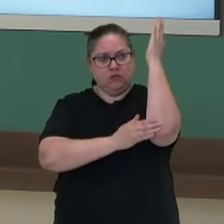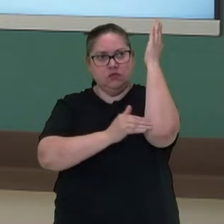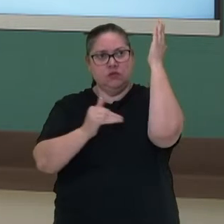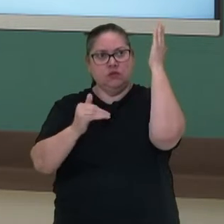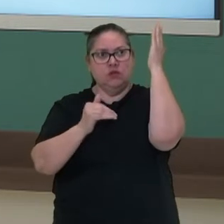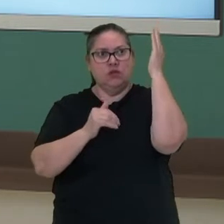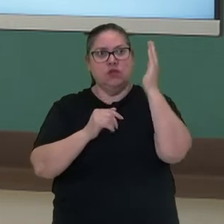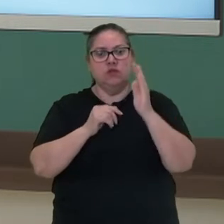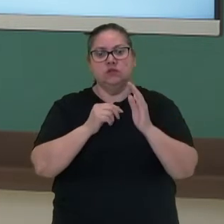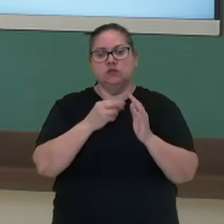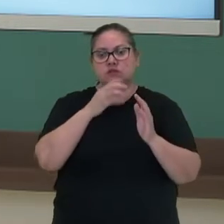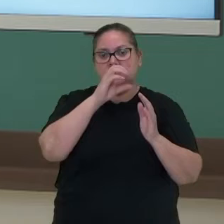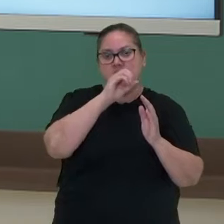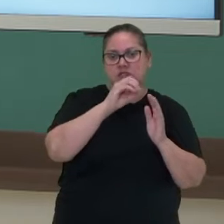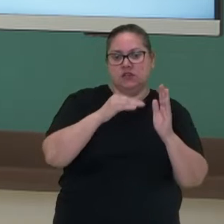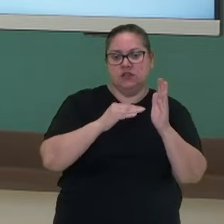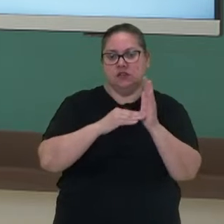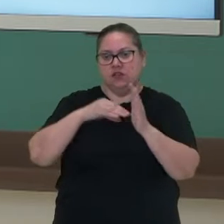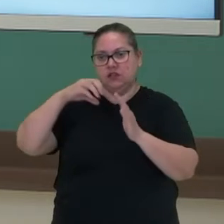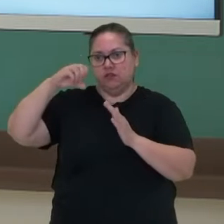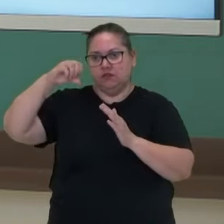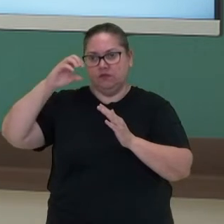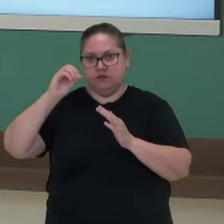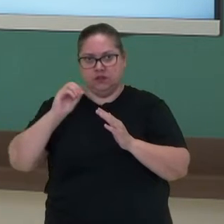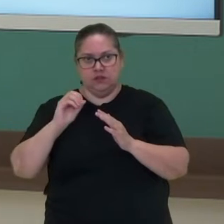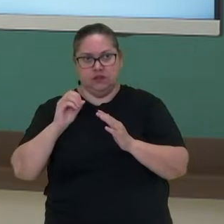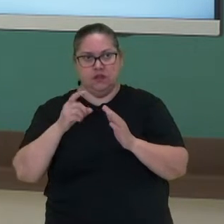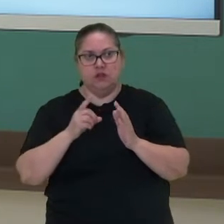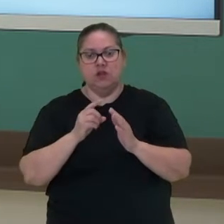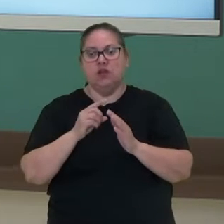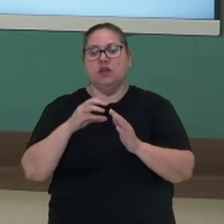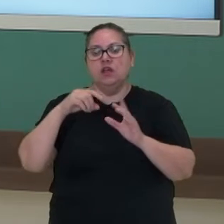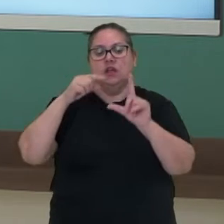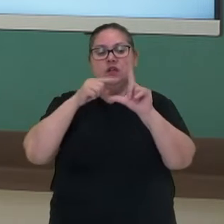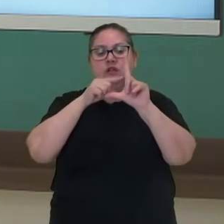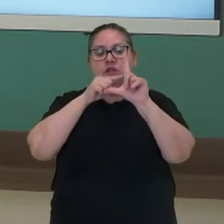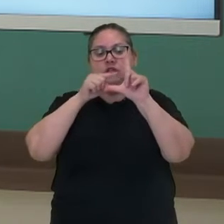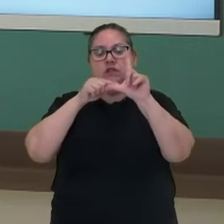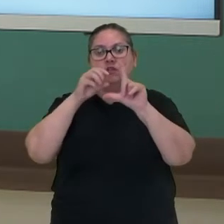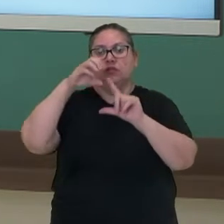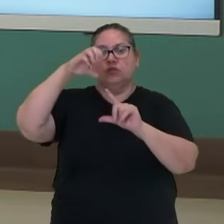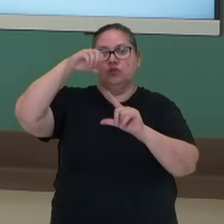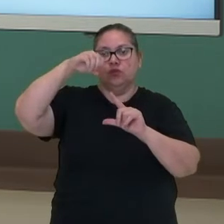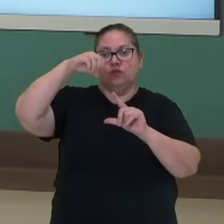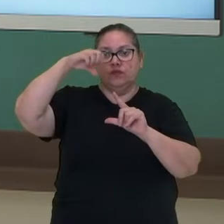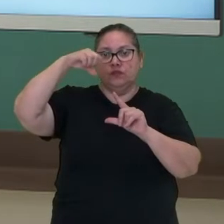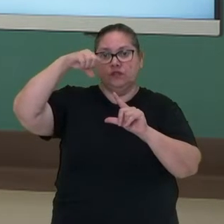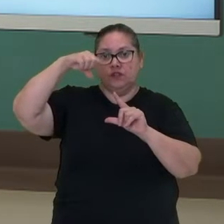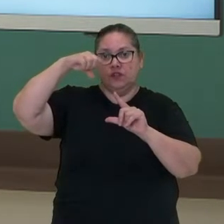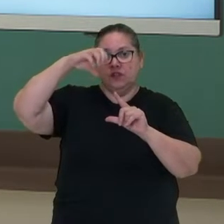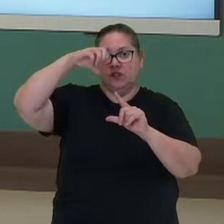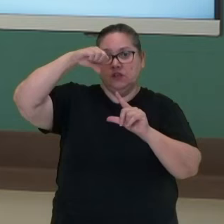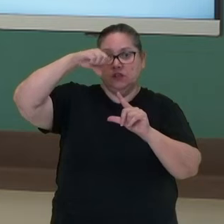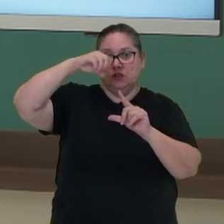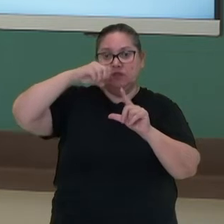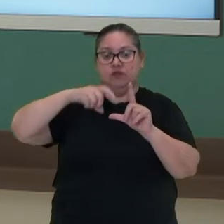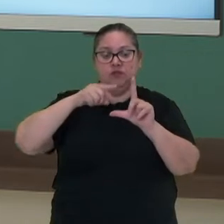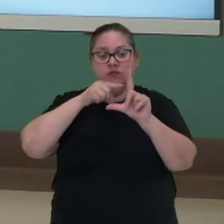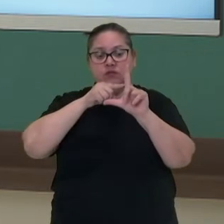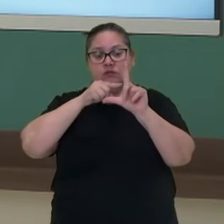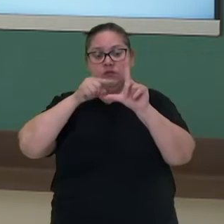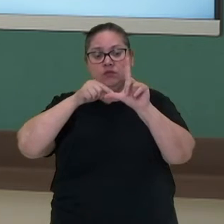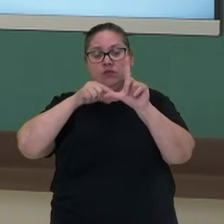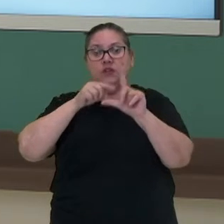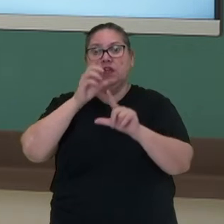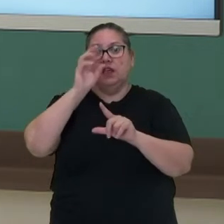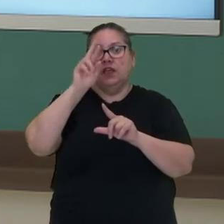pode variar entre 0 a 90 graus. 90 graus especificamente, ele tem um nome, é chamado de